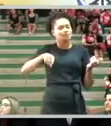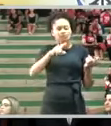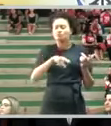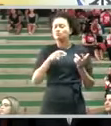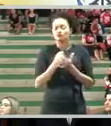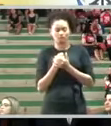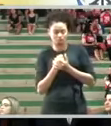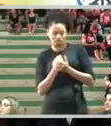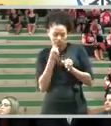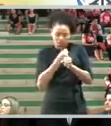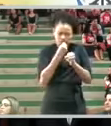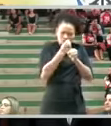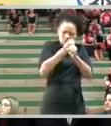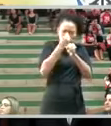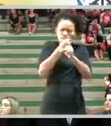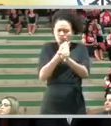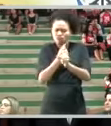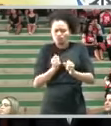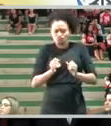um carro novo.